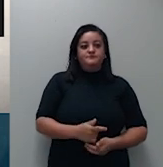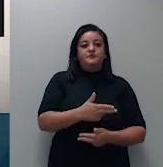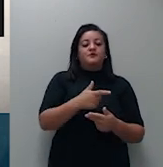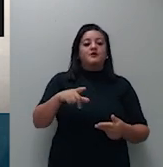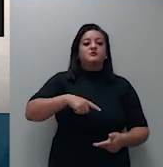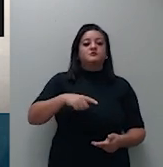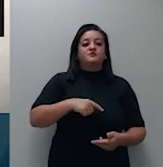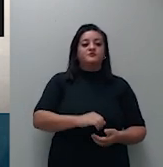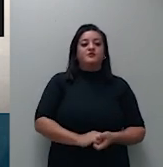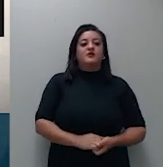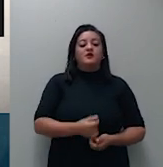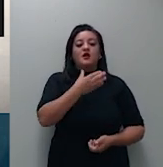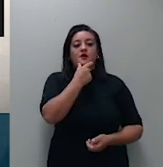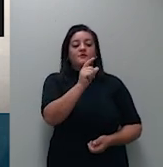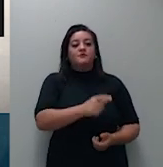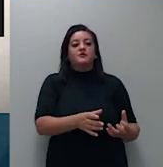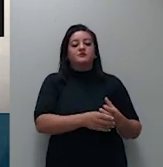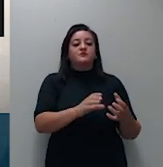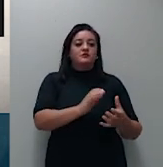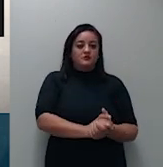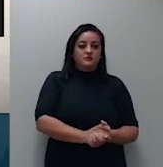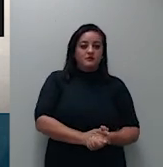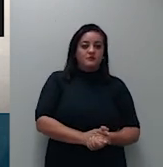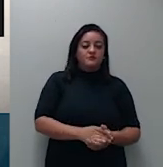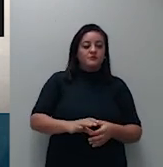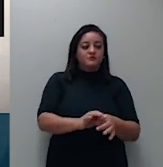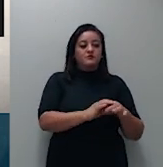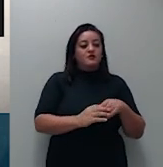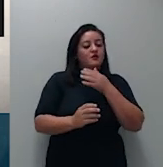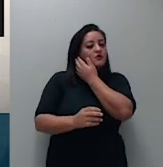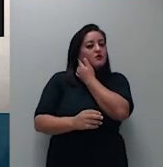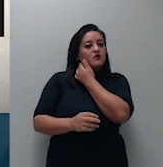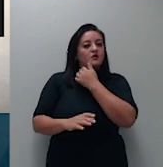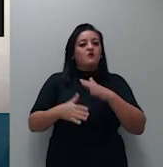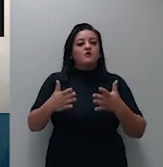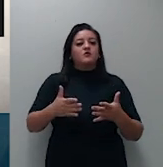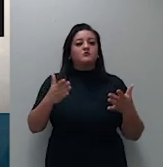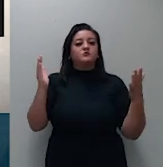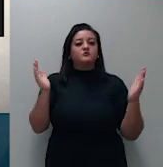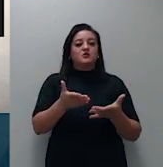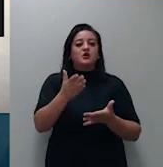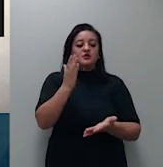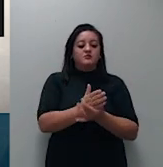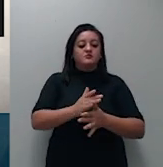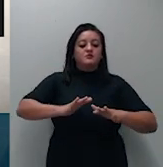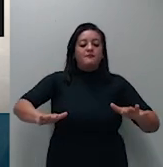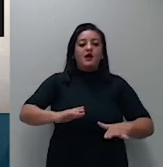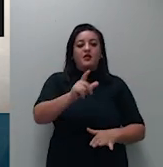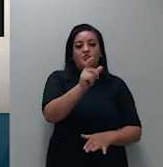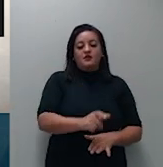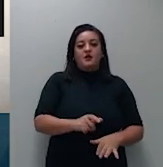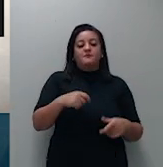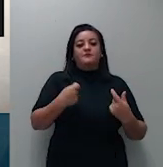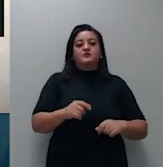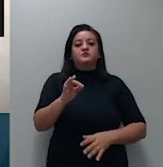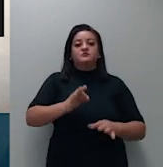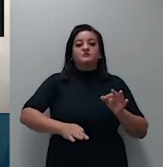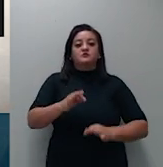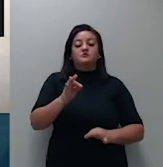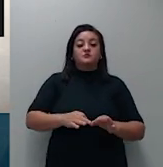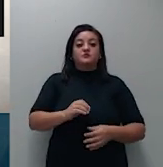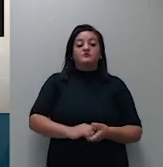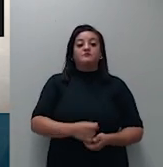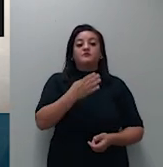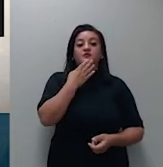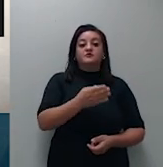bens adquiridos pelo companheiro da autora na vigência da união estável quando já separado praticamente da inventariada deve ser